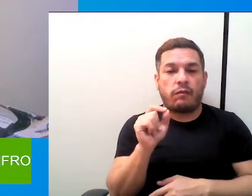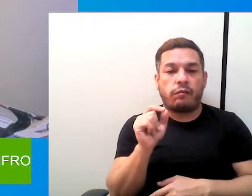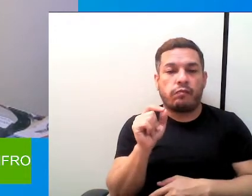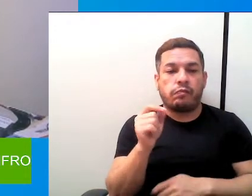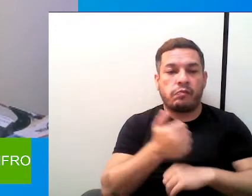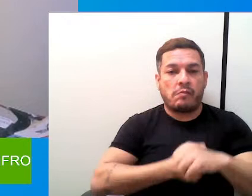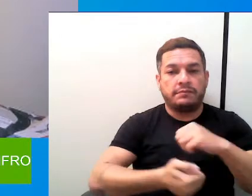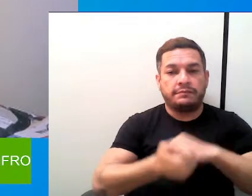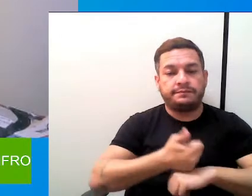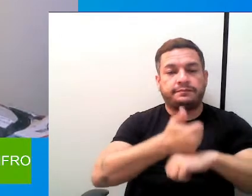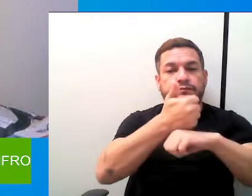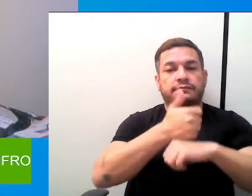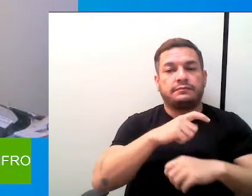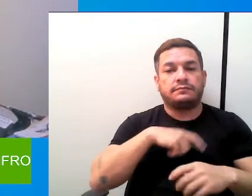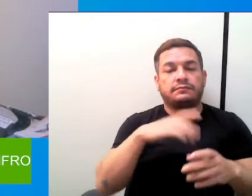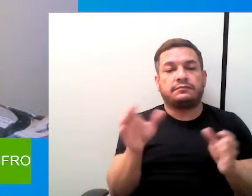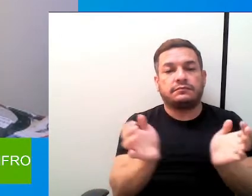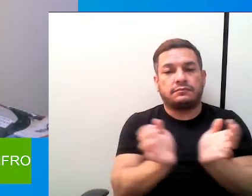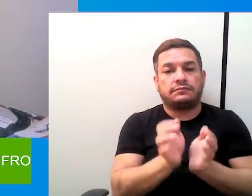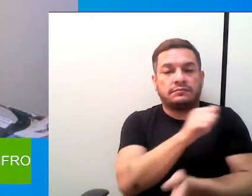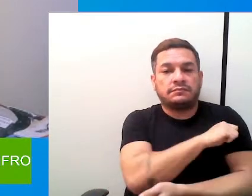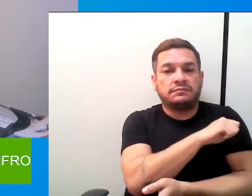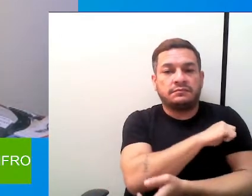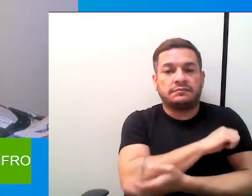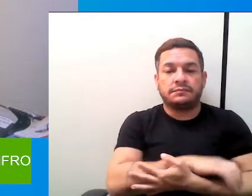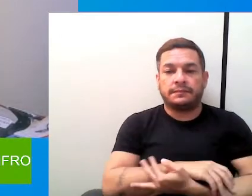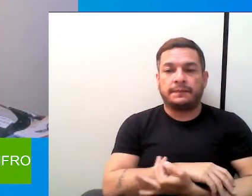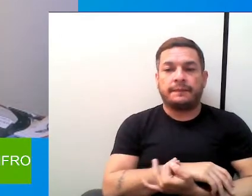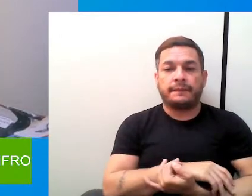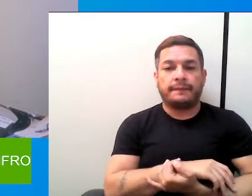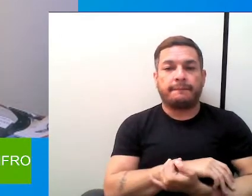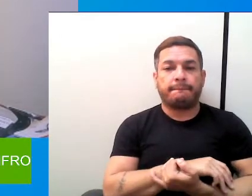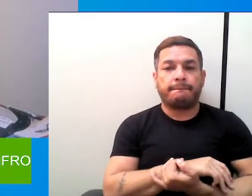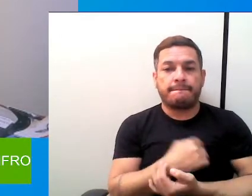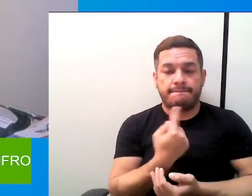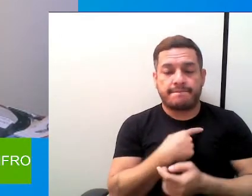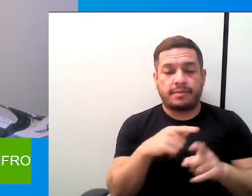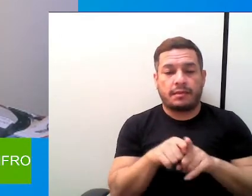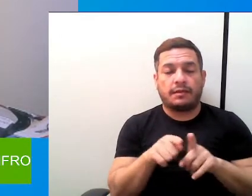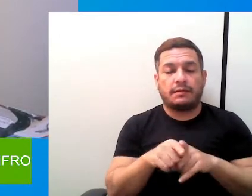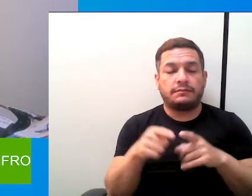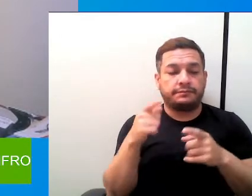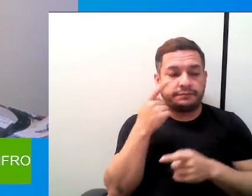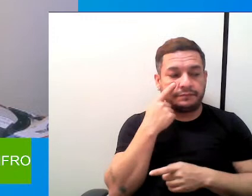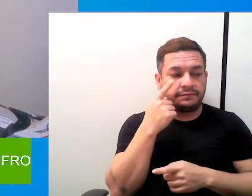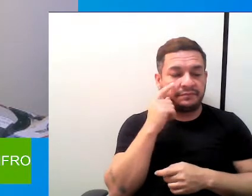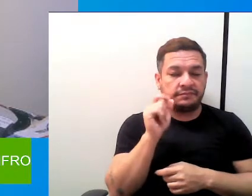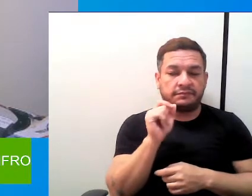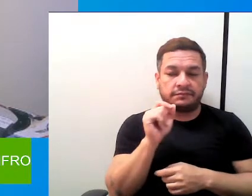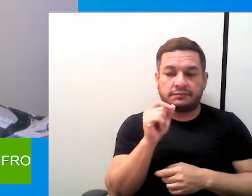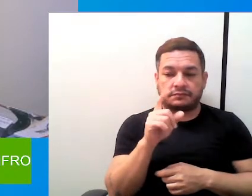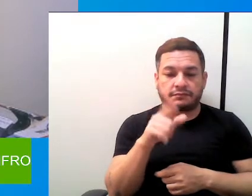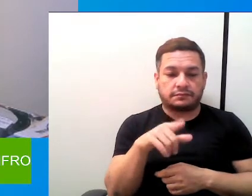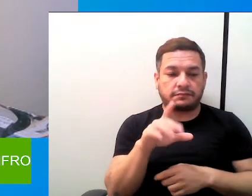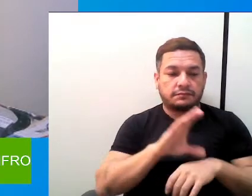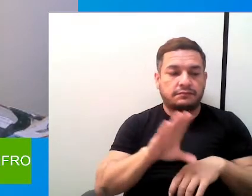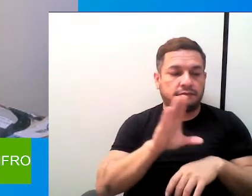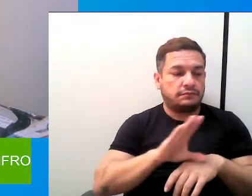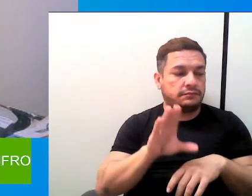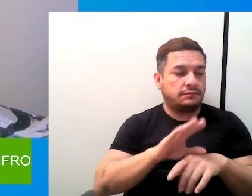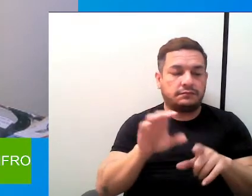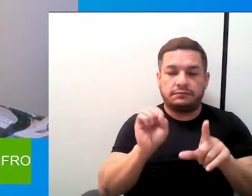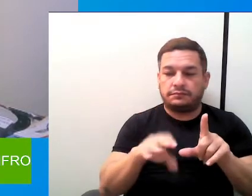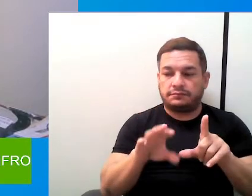lideranças dentro do corpo estudantil. E nós também definimos que, como se trata de um curso de